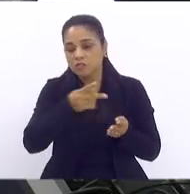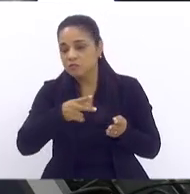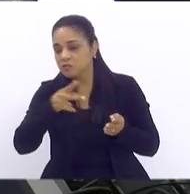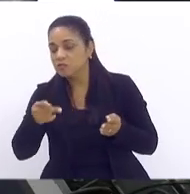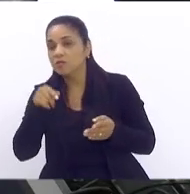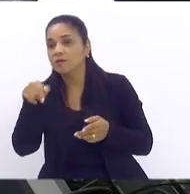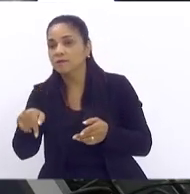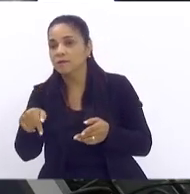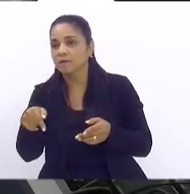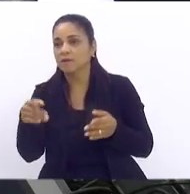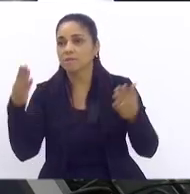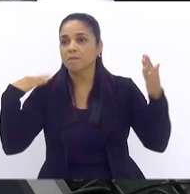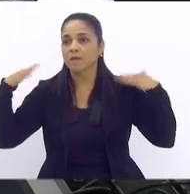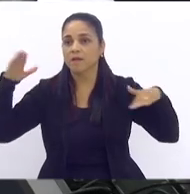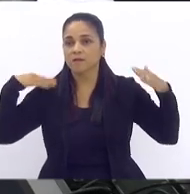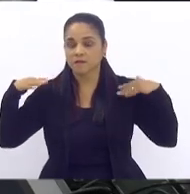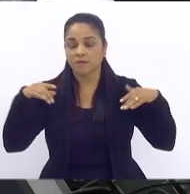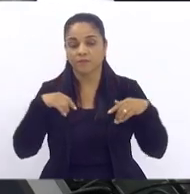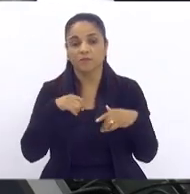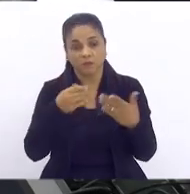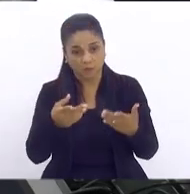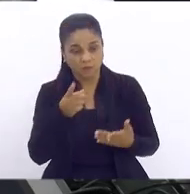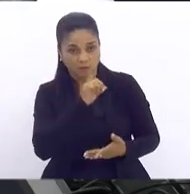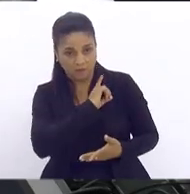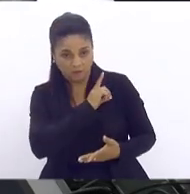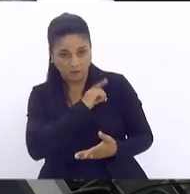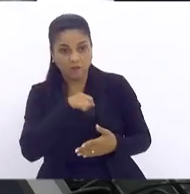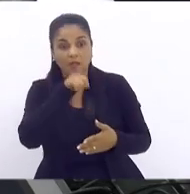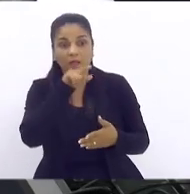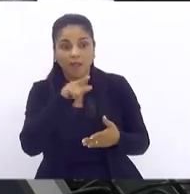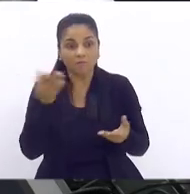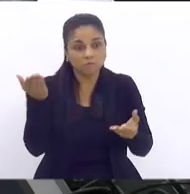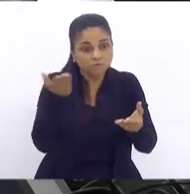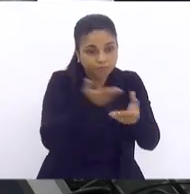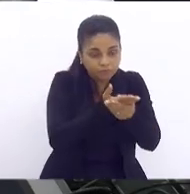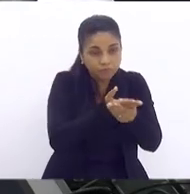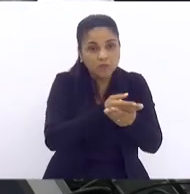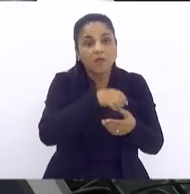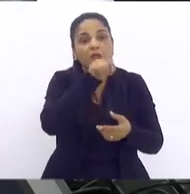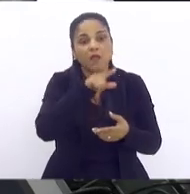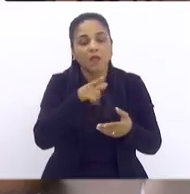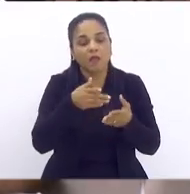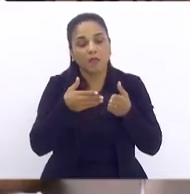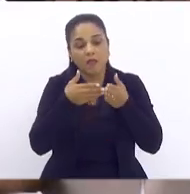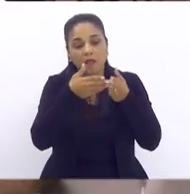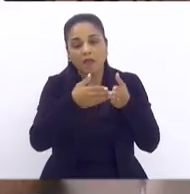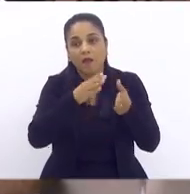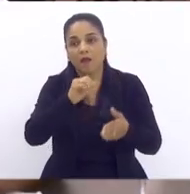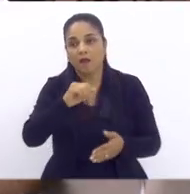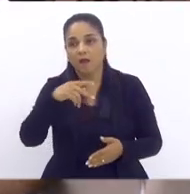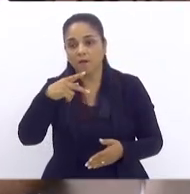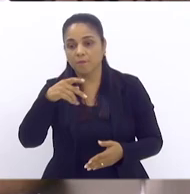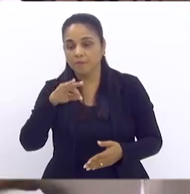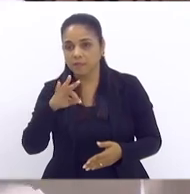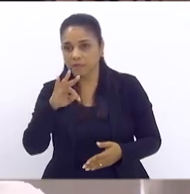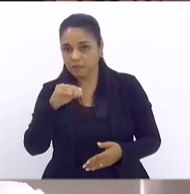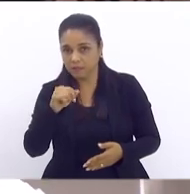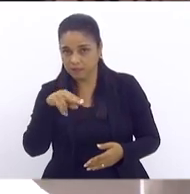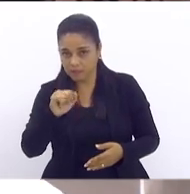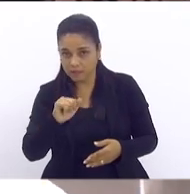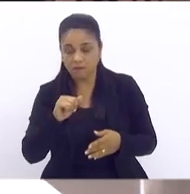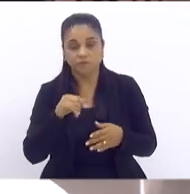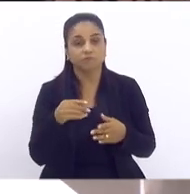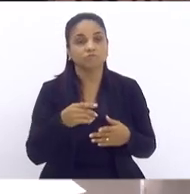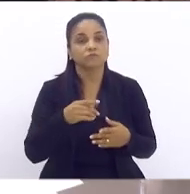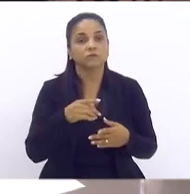deputado, quem instaura o inquérito, conduz o inquérito, sempre são as capitanias dos portos, suas delegacias e agências. Quando